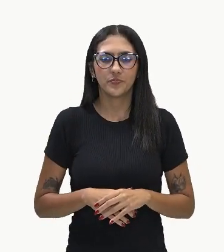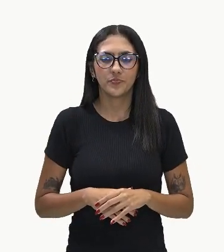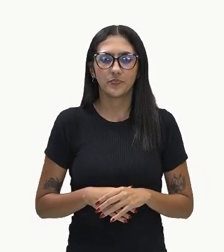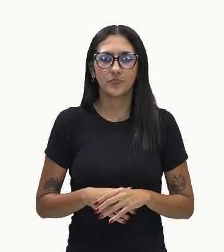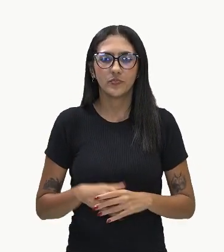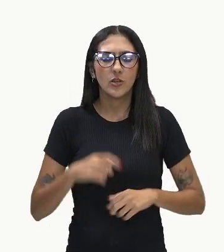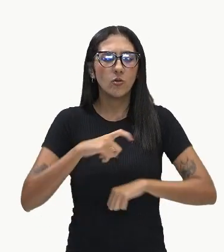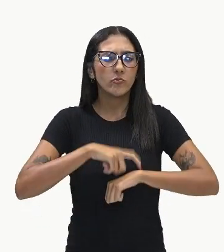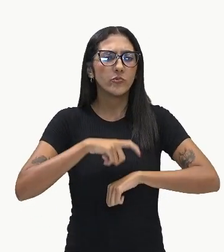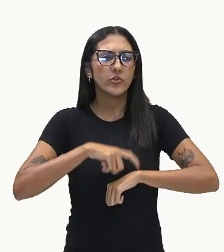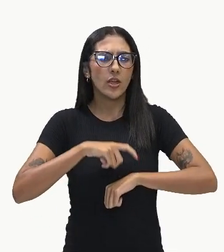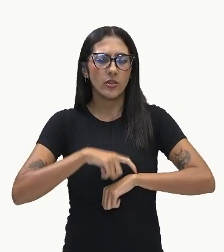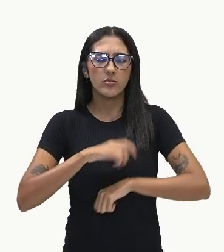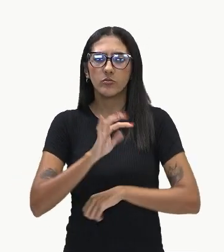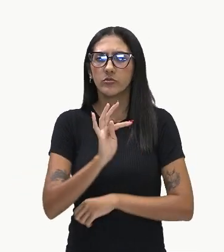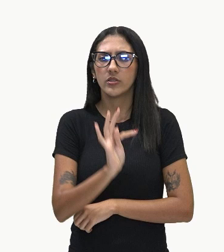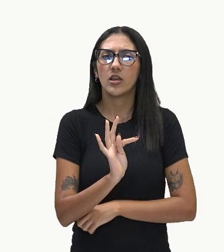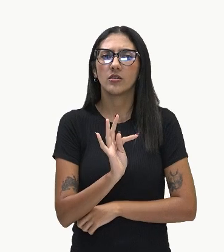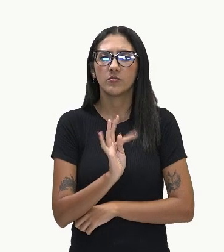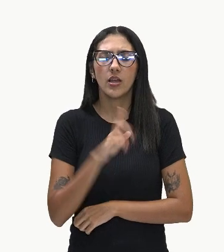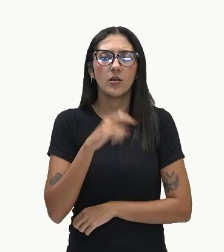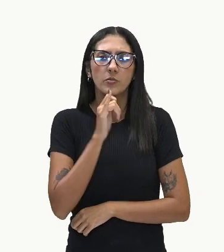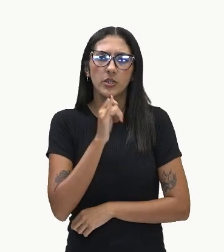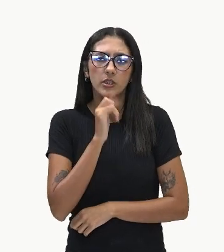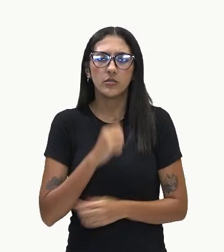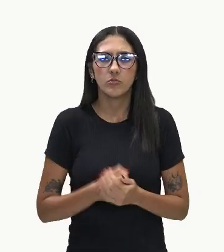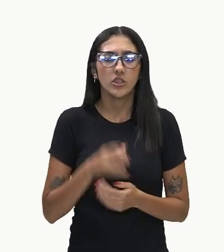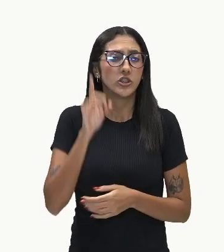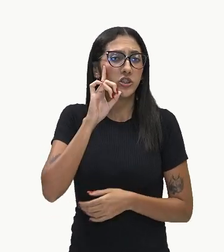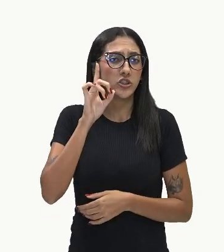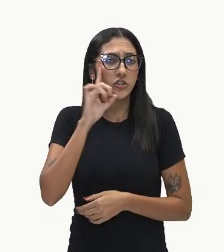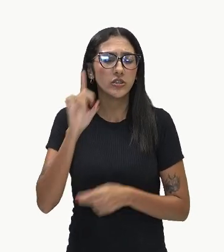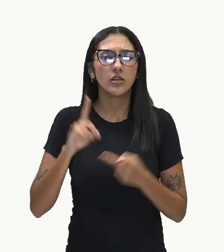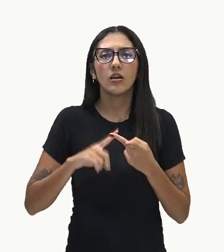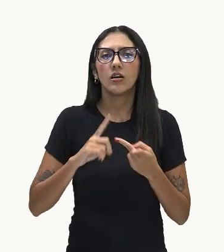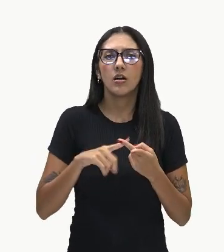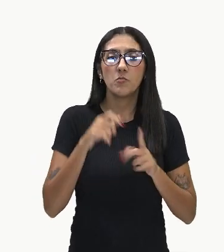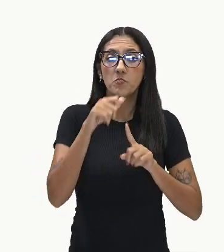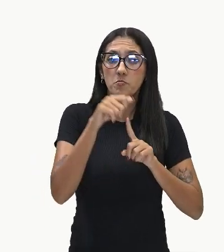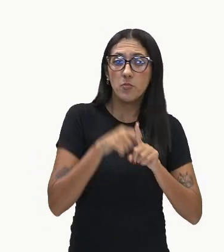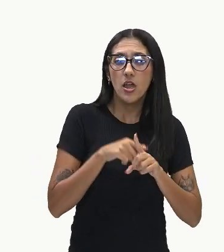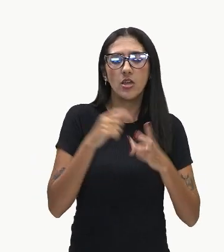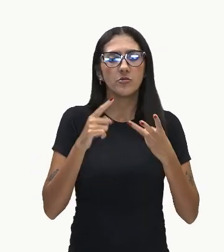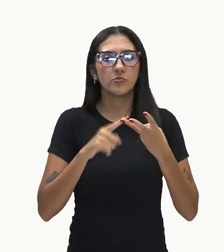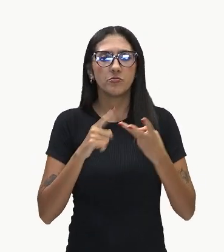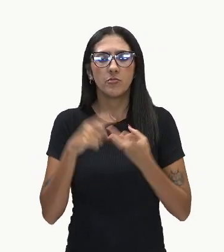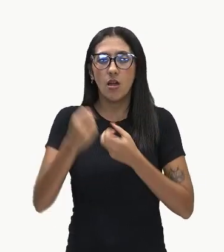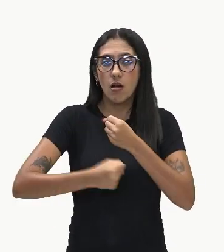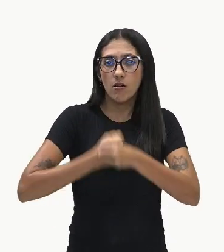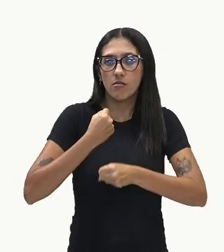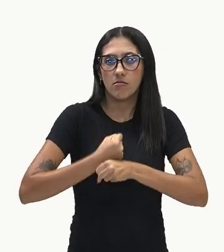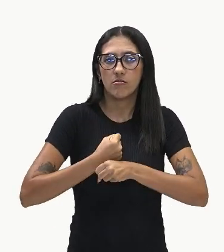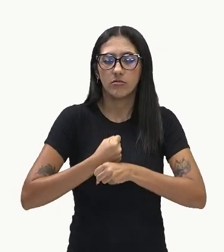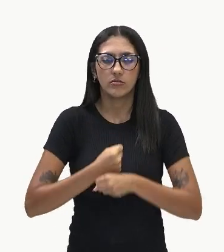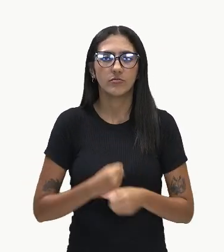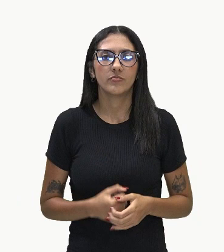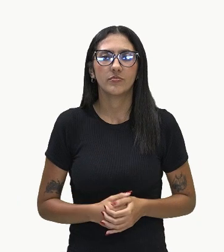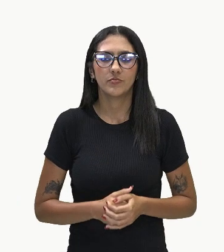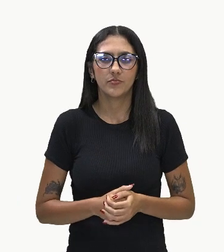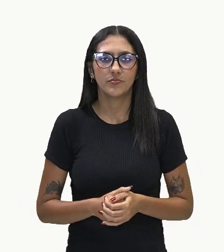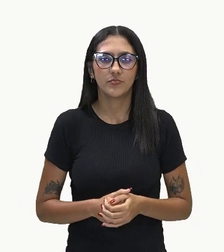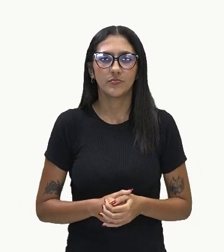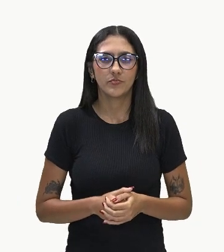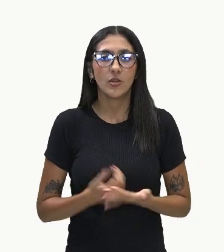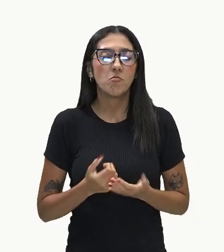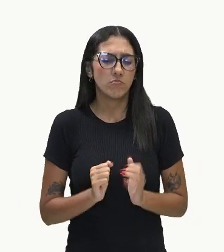claro, nosso tempo pode ser ao dia, ao mês, ao ano, tá bom? Então, a gente pode